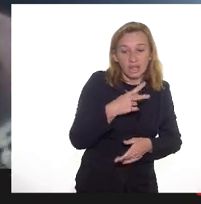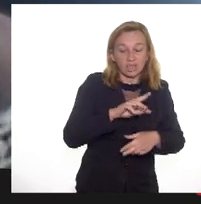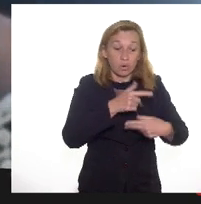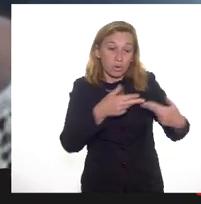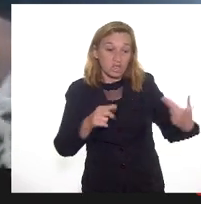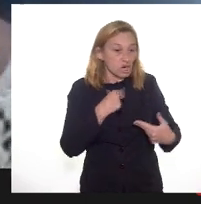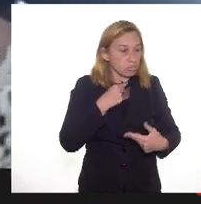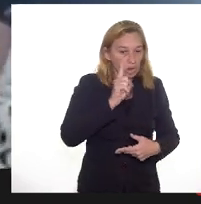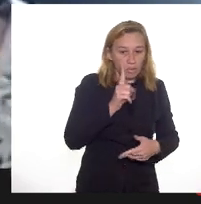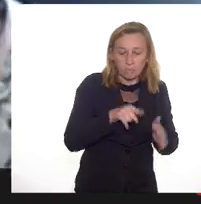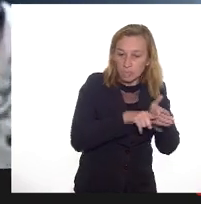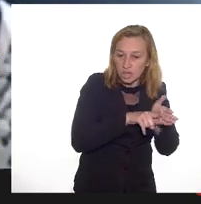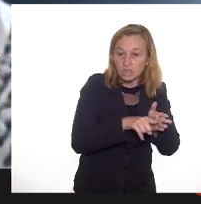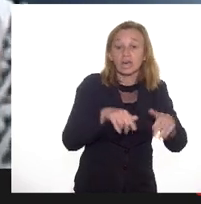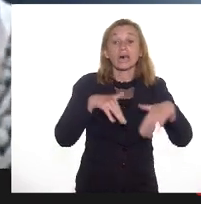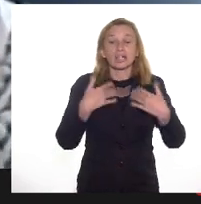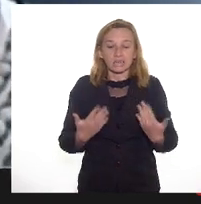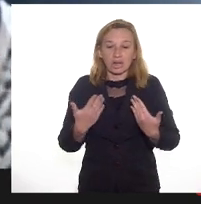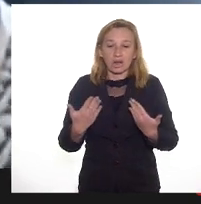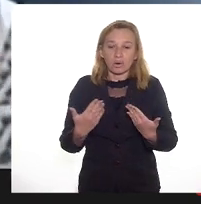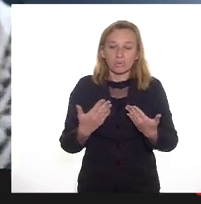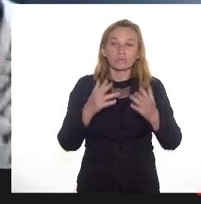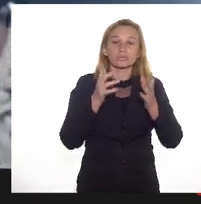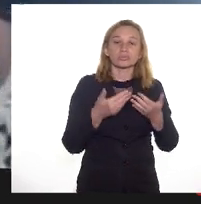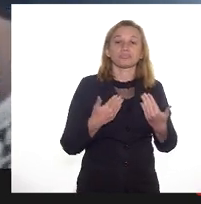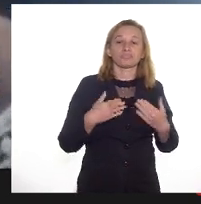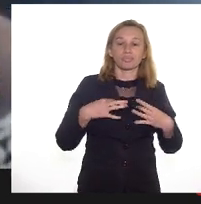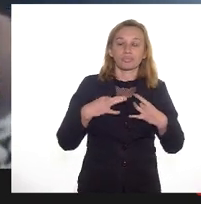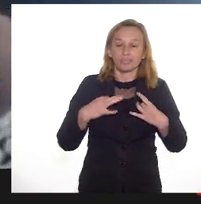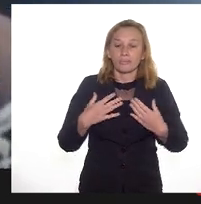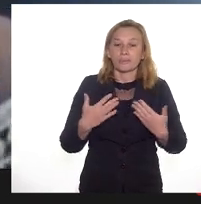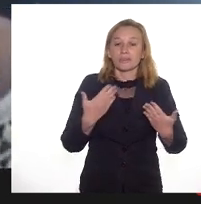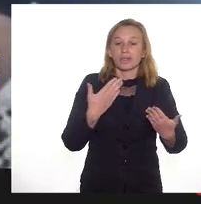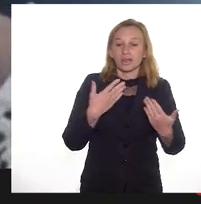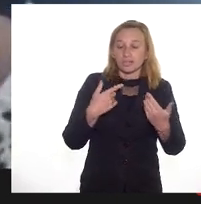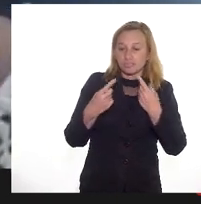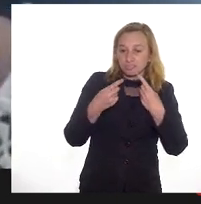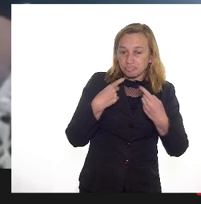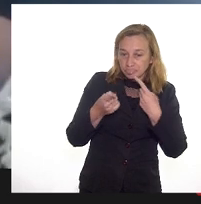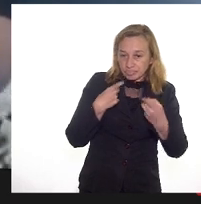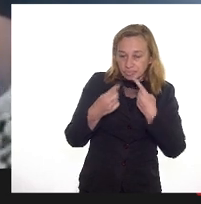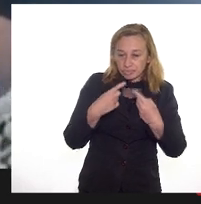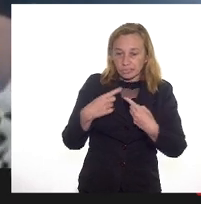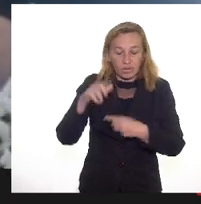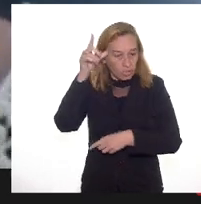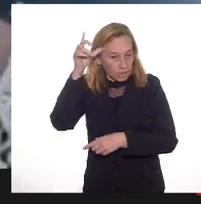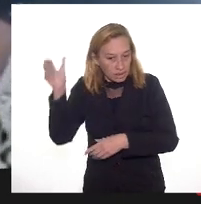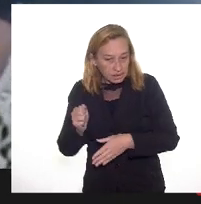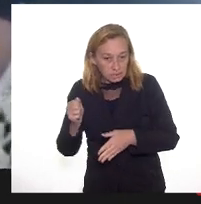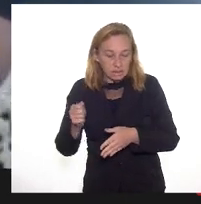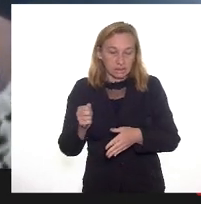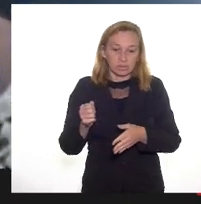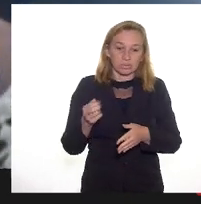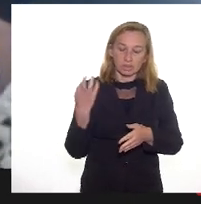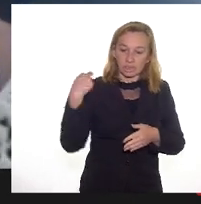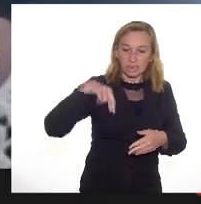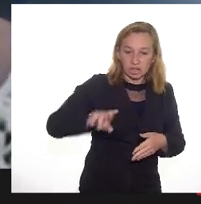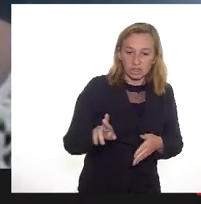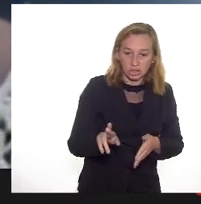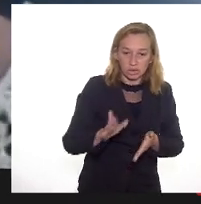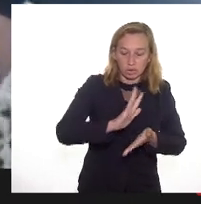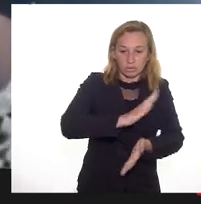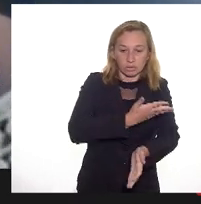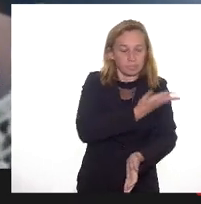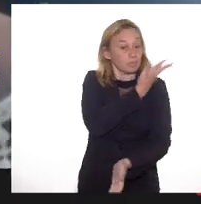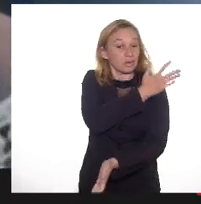pesquiso. Portanto, eu estou me atendo à discussão do racismo religioso, porque elas dizem respeito especificamente,